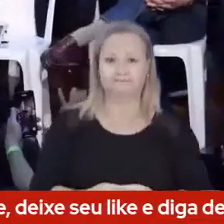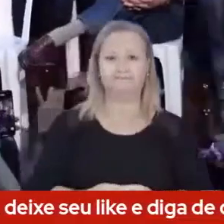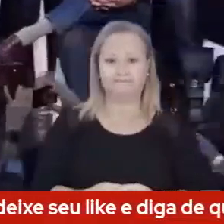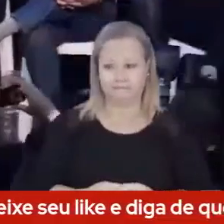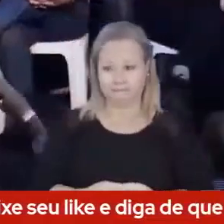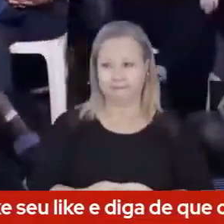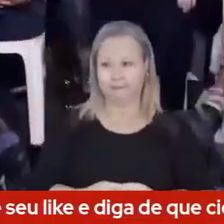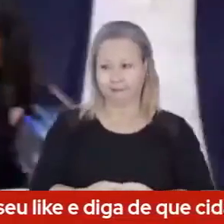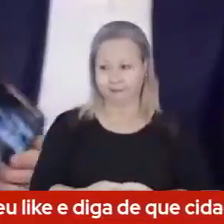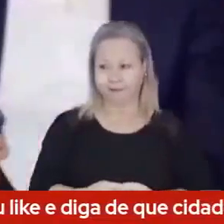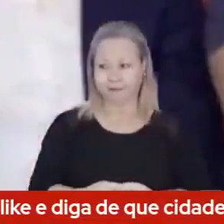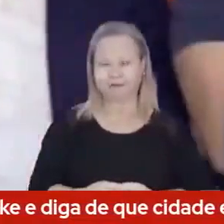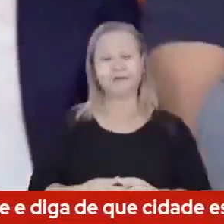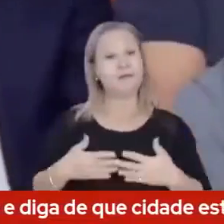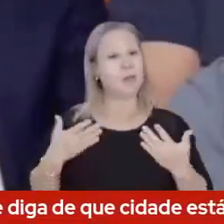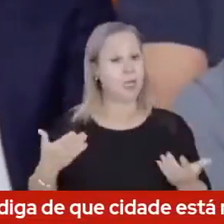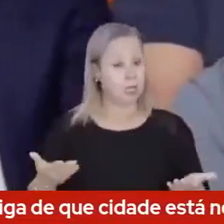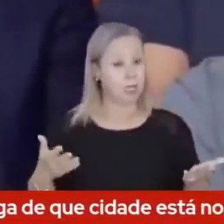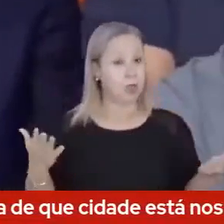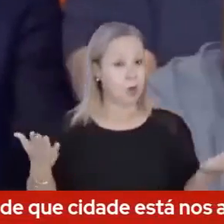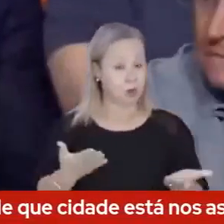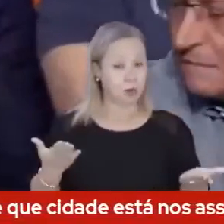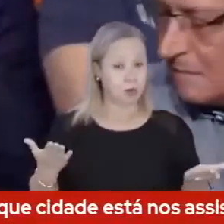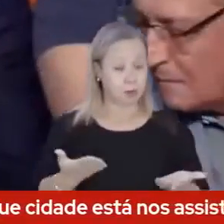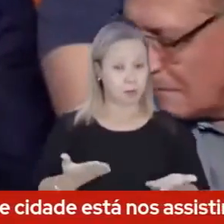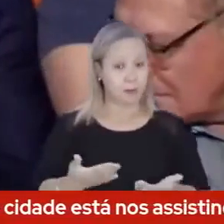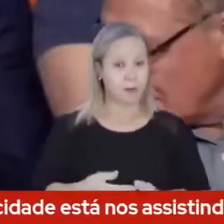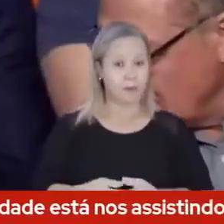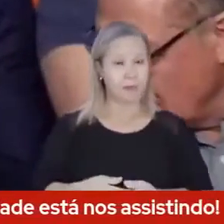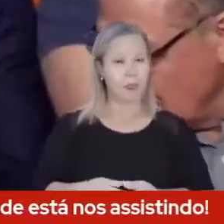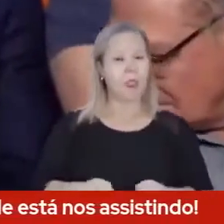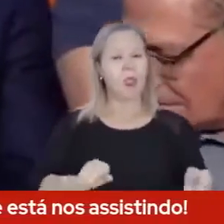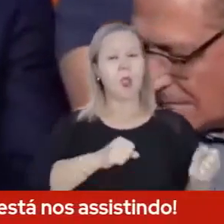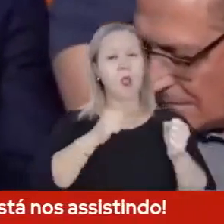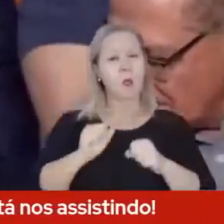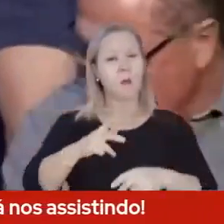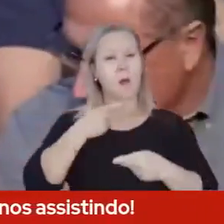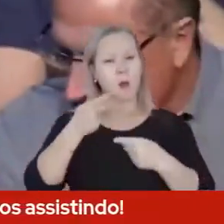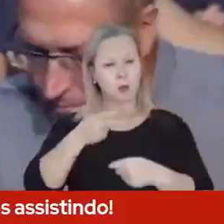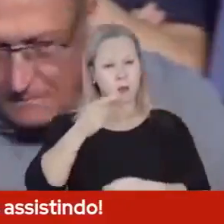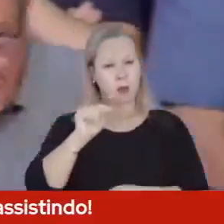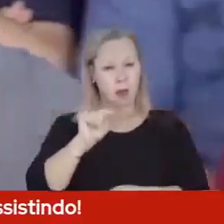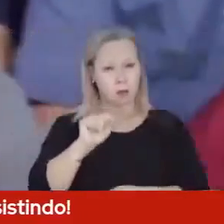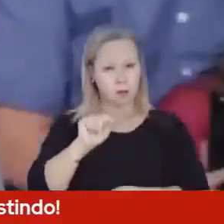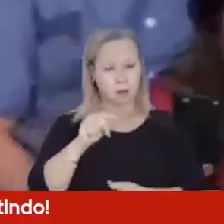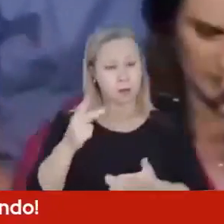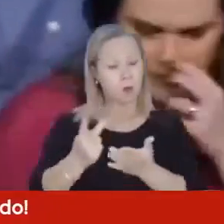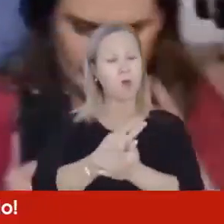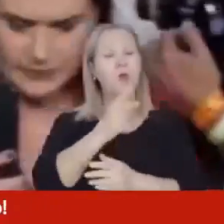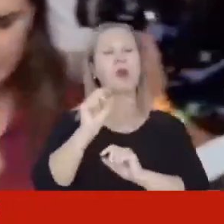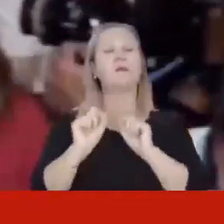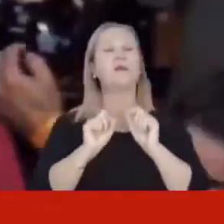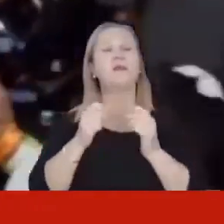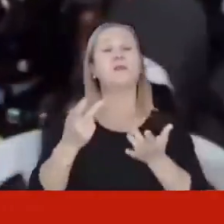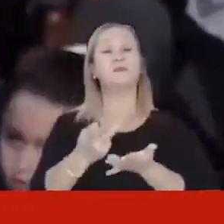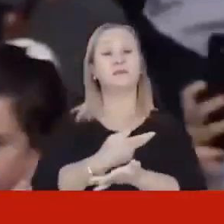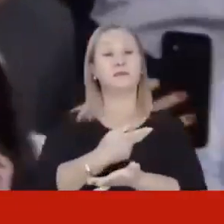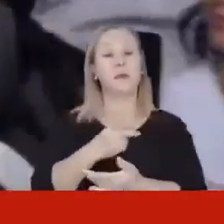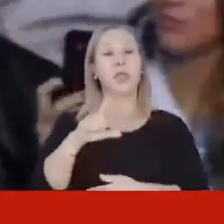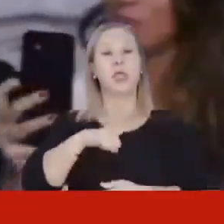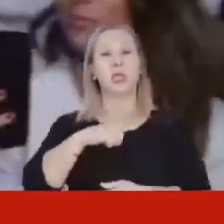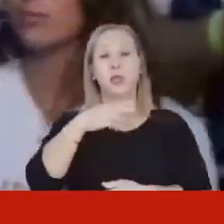Portanto, hoje, eu posso dizer para vocês o que aconteceu. Nós temos